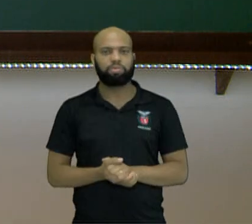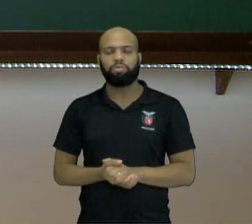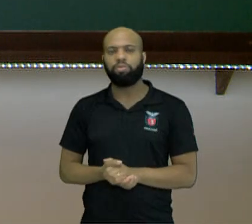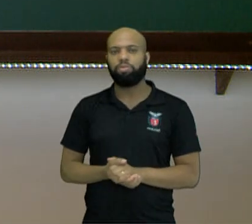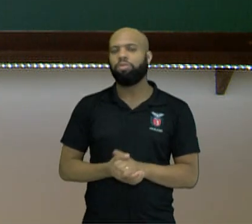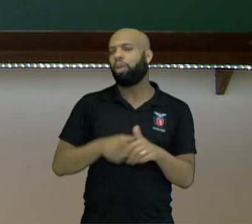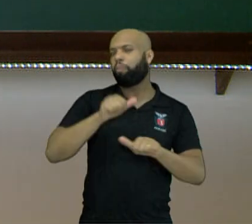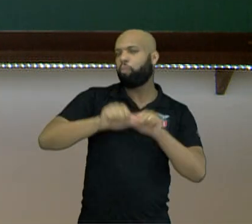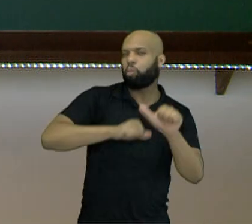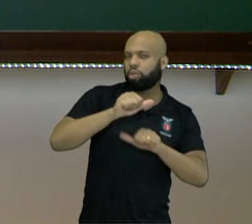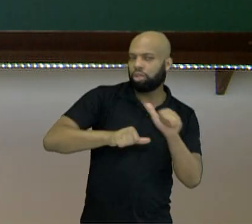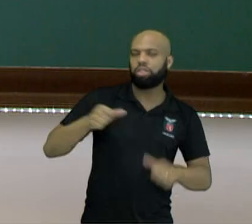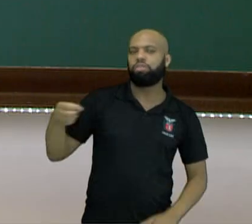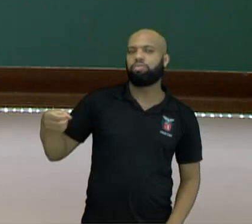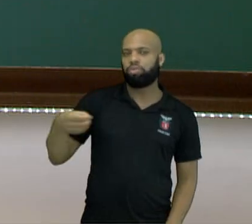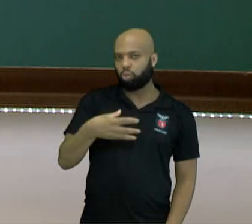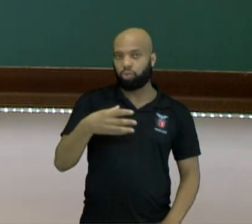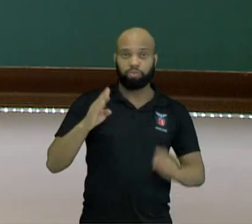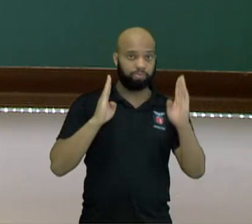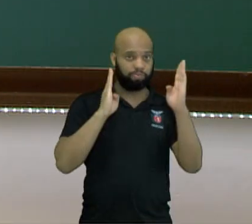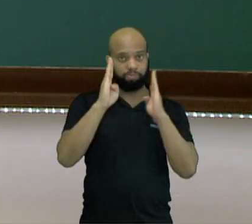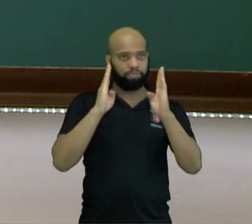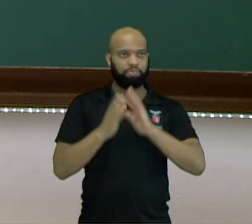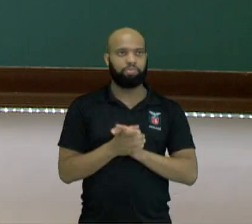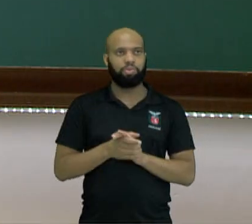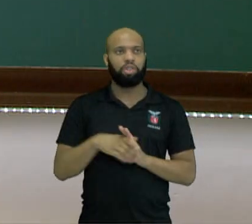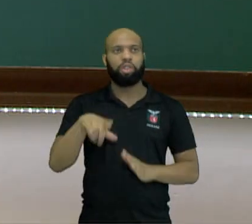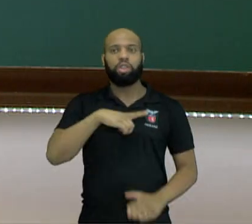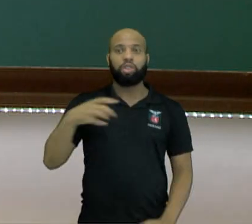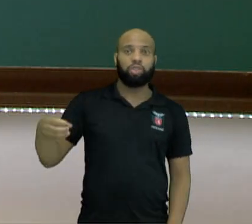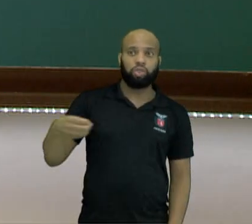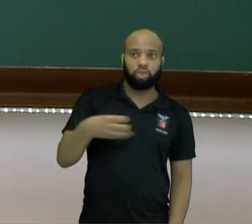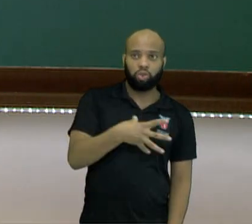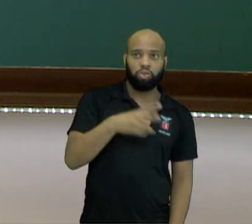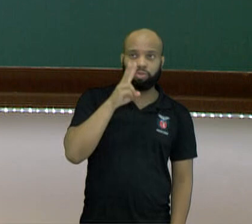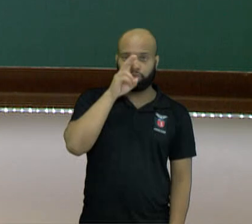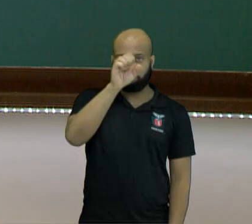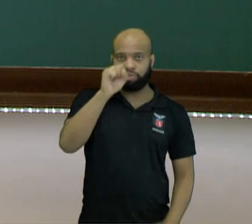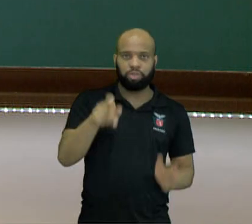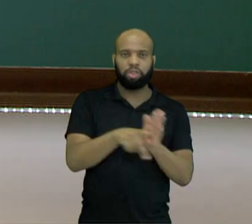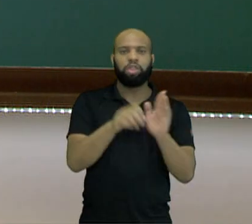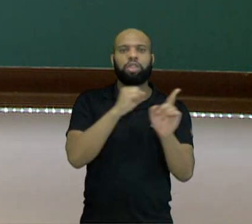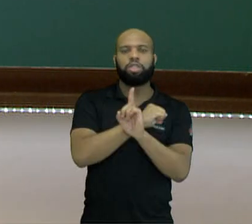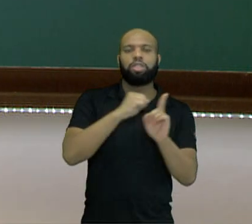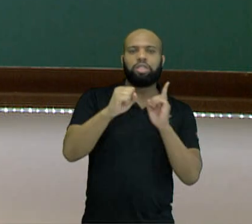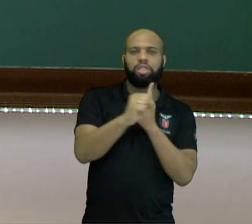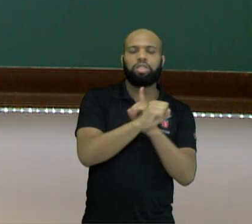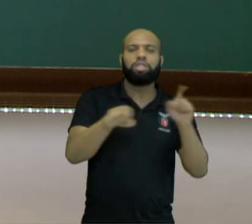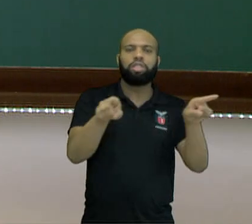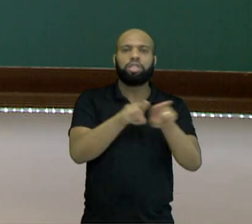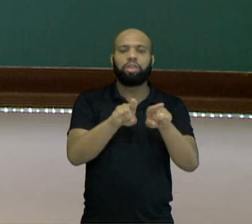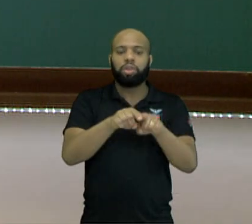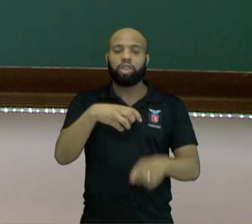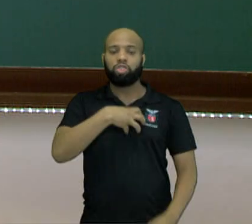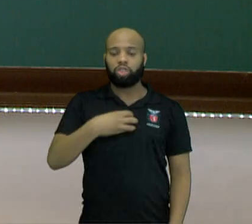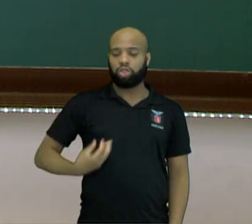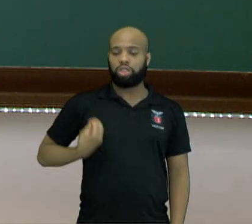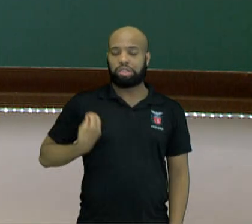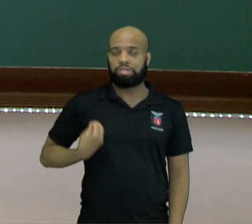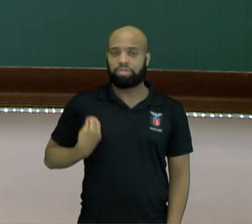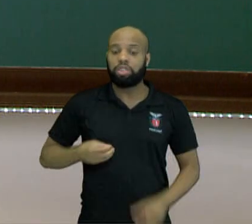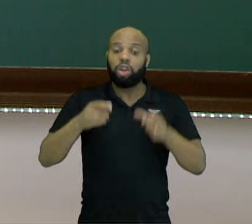Mudanças da modernidade. Novas forças sociais e configurações de vida em uma